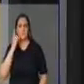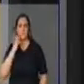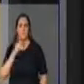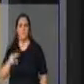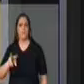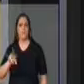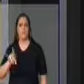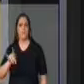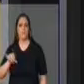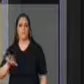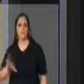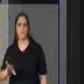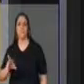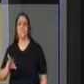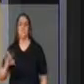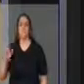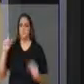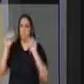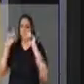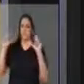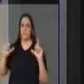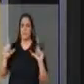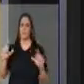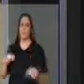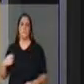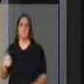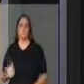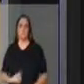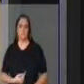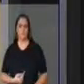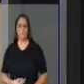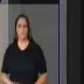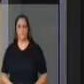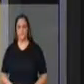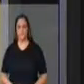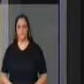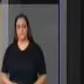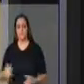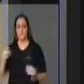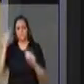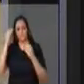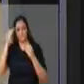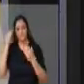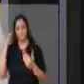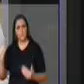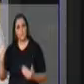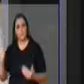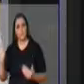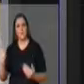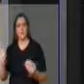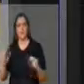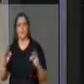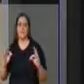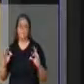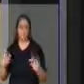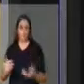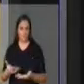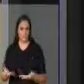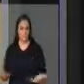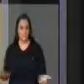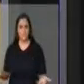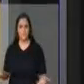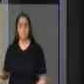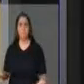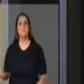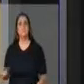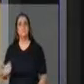que está sensível à nossa causa há muito tempo. E quero agradecer mais ainda a oportunidade de ter